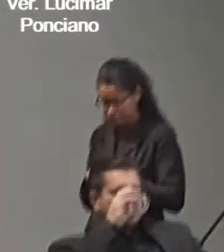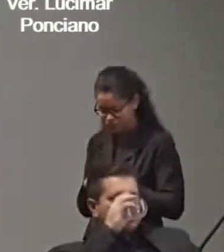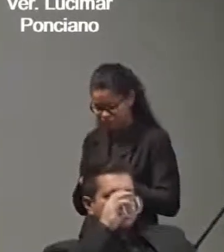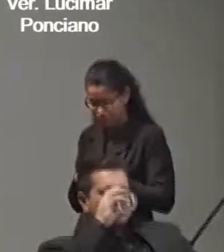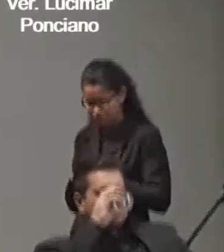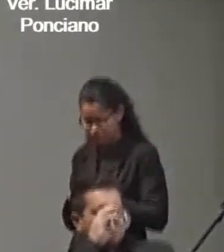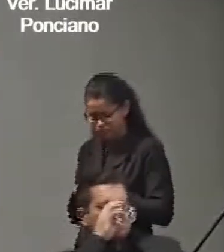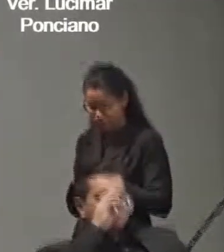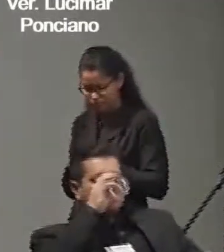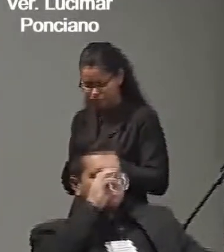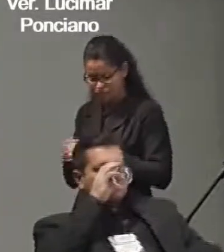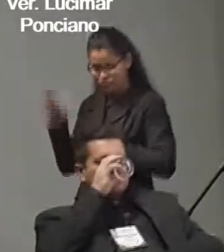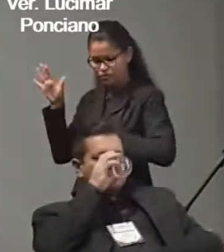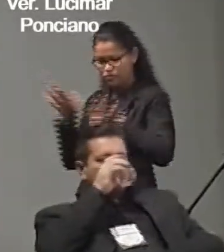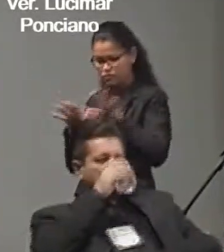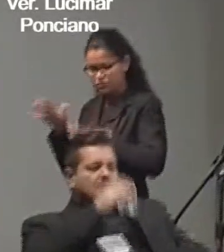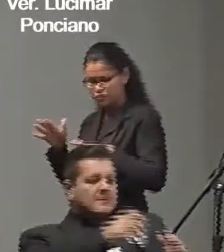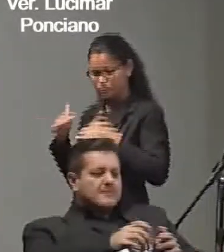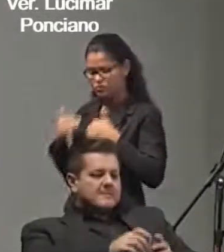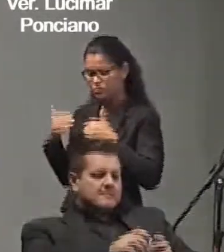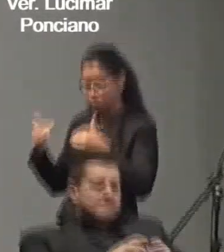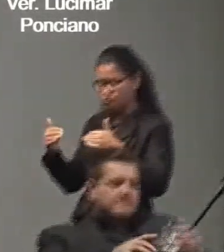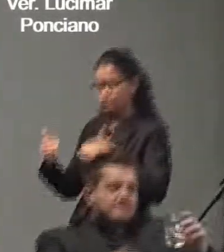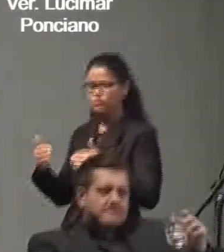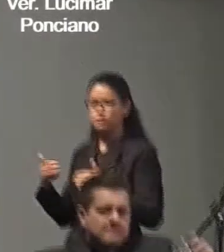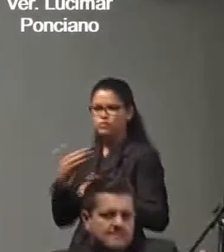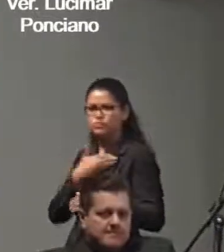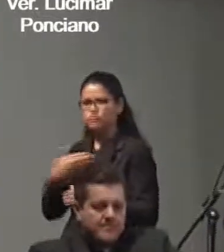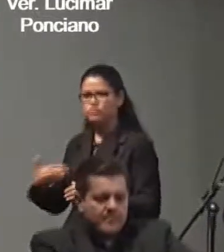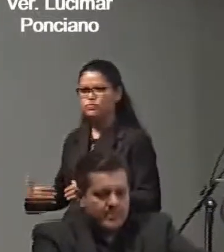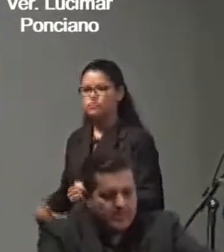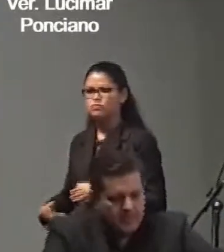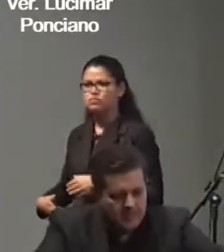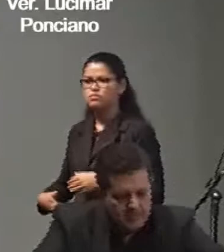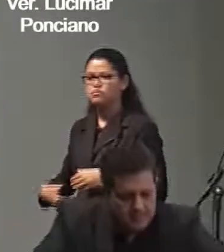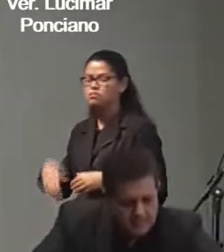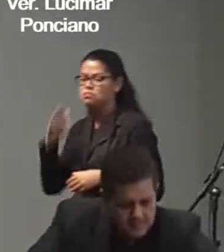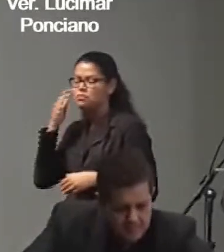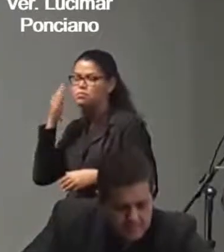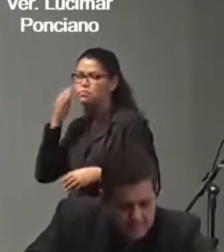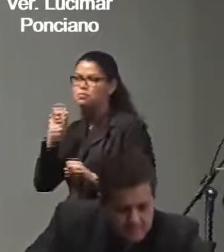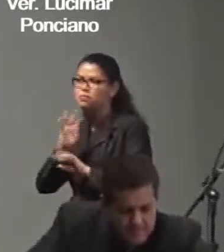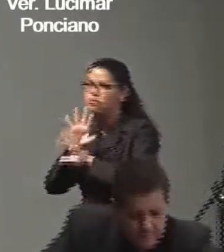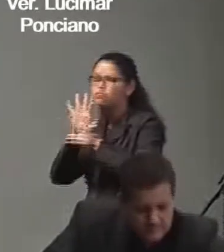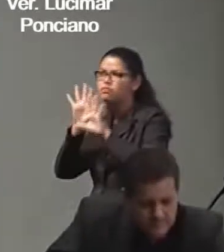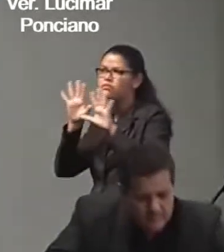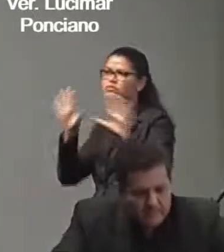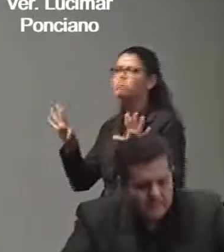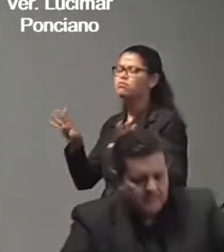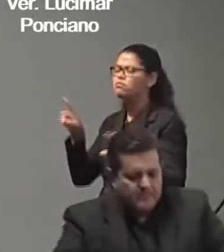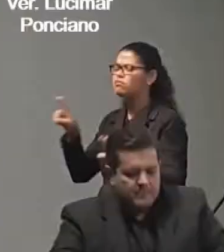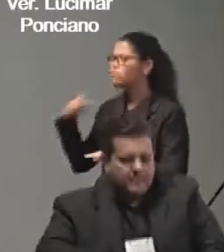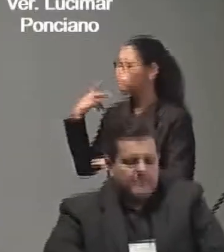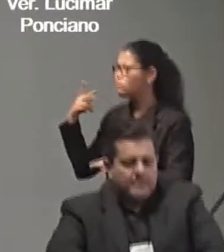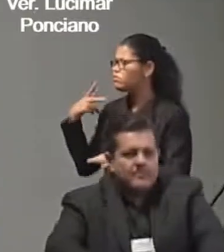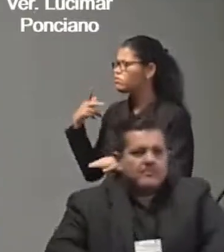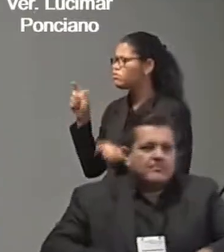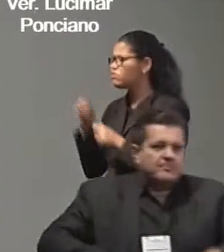o Carlinho, que muitas vezes o Ministério Público não compreende a atuação